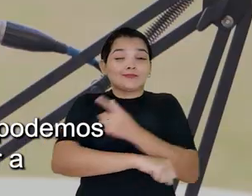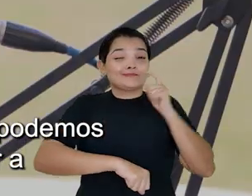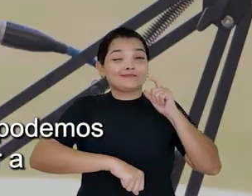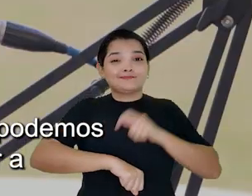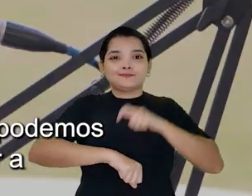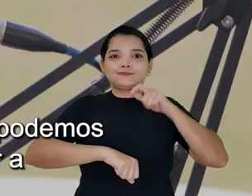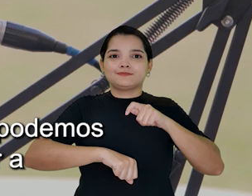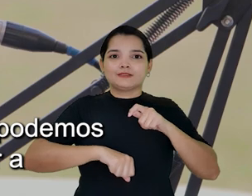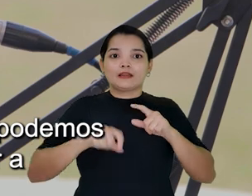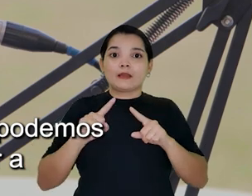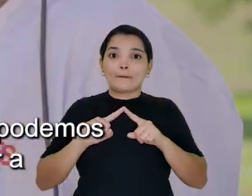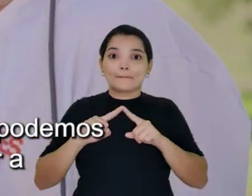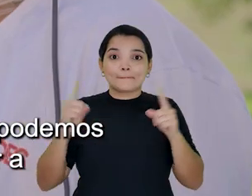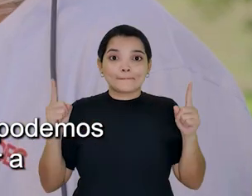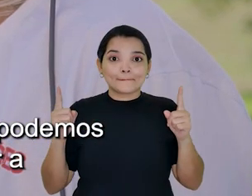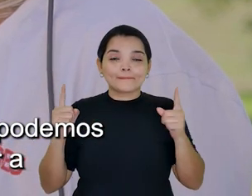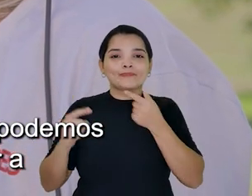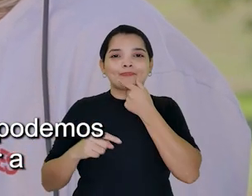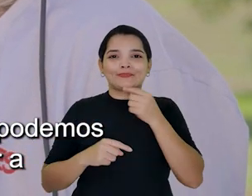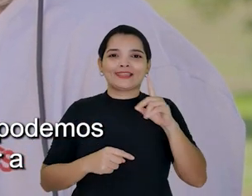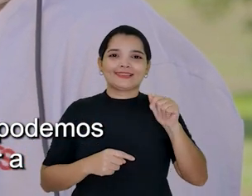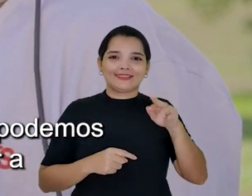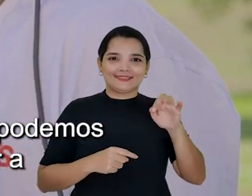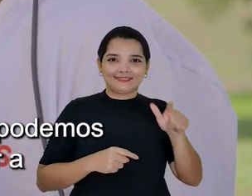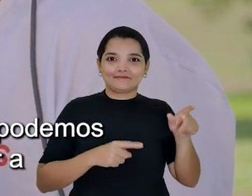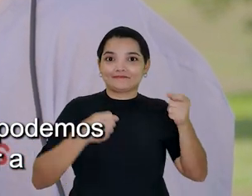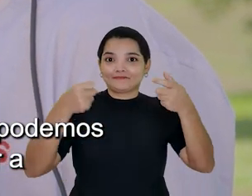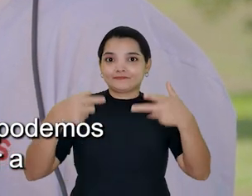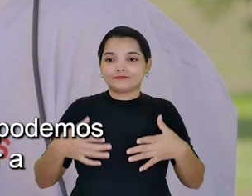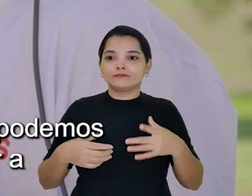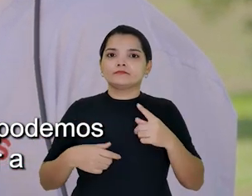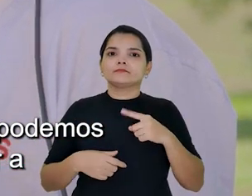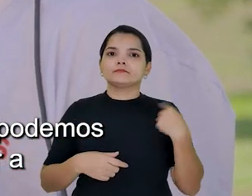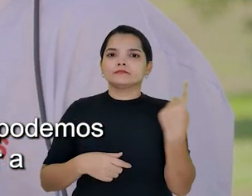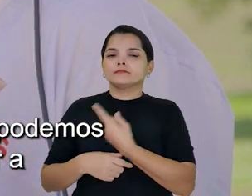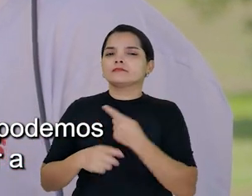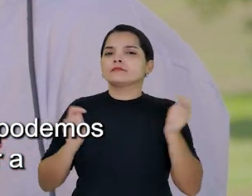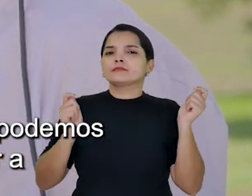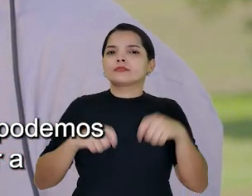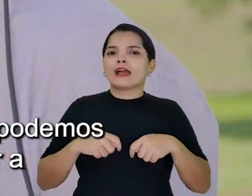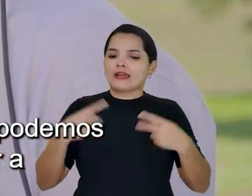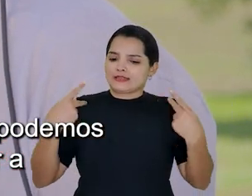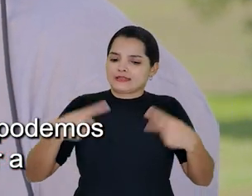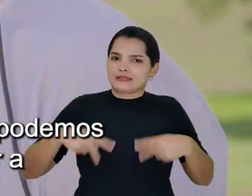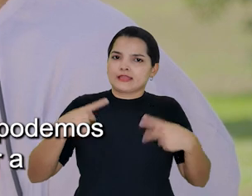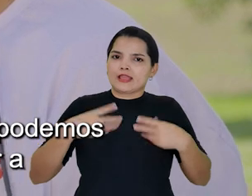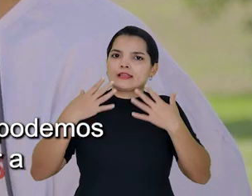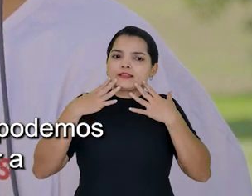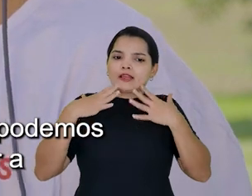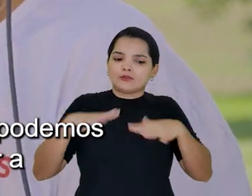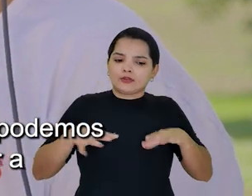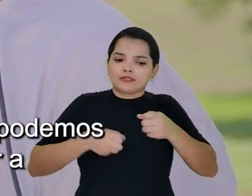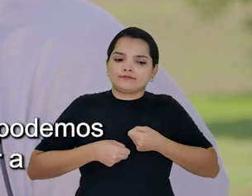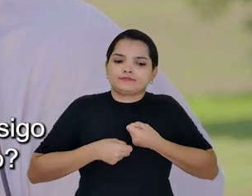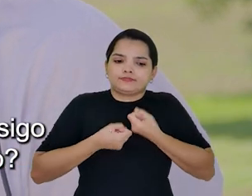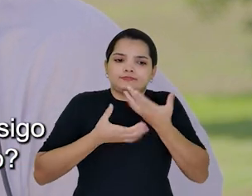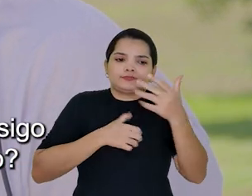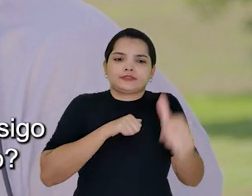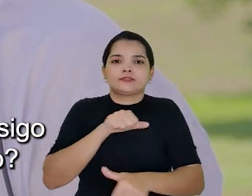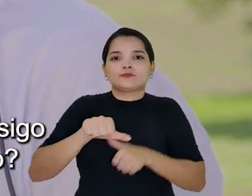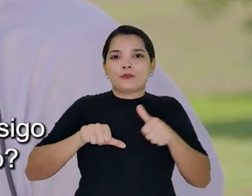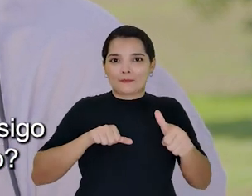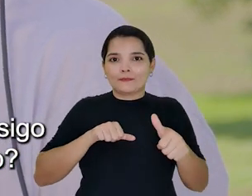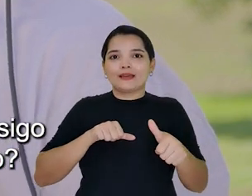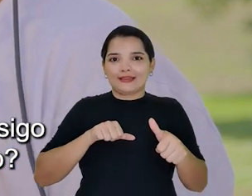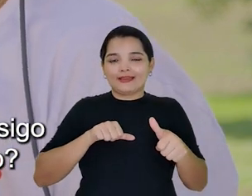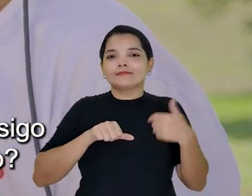animal Uhum mas Daniel goleman diz que nós podemos trans transpor a nossa natureza né transformar a nossa